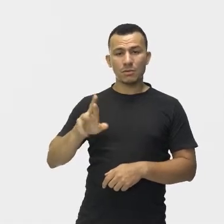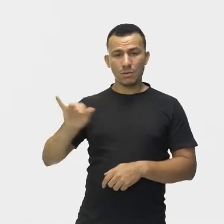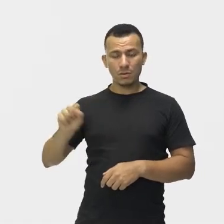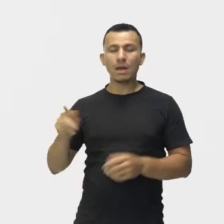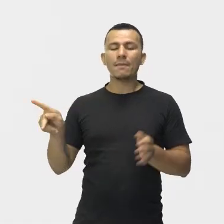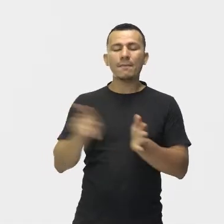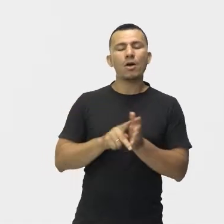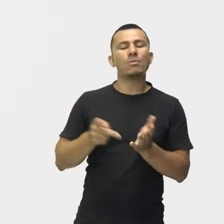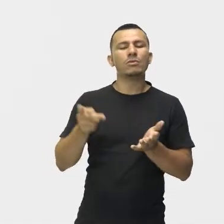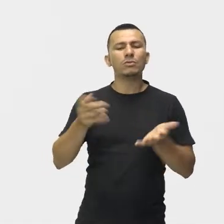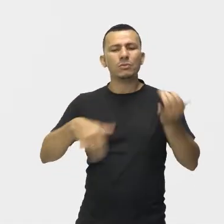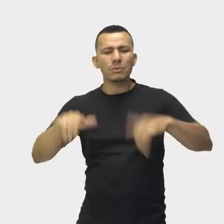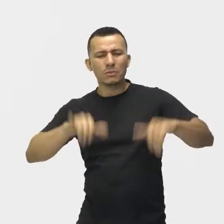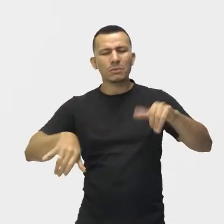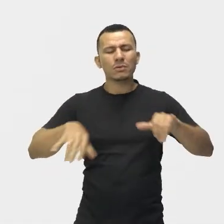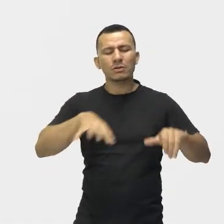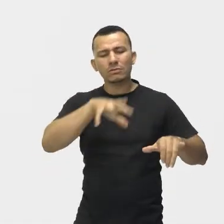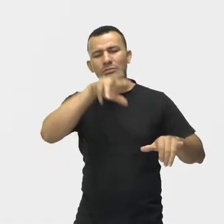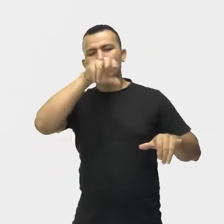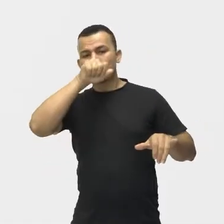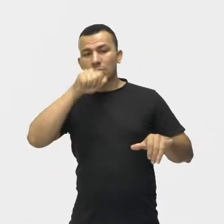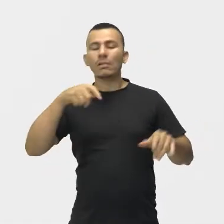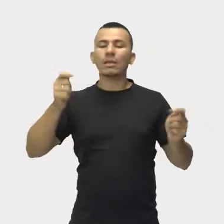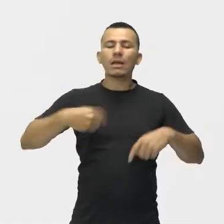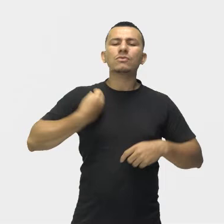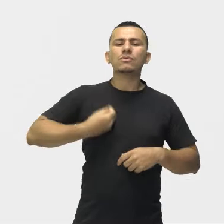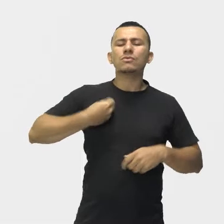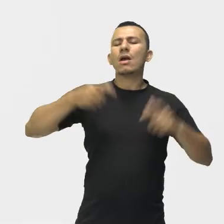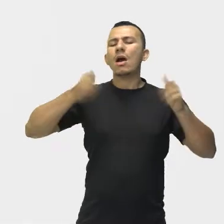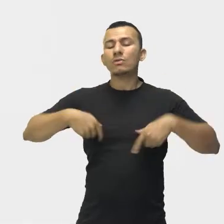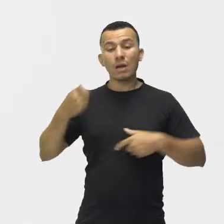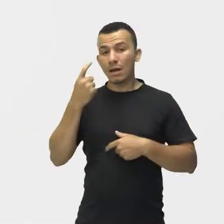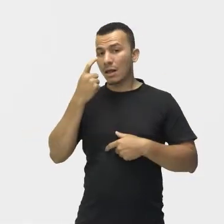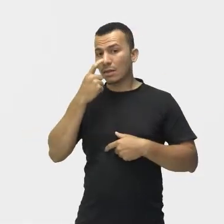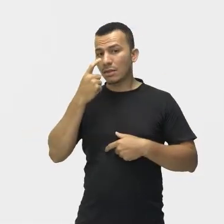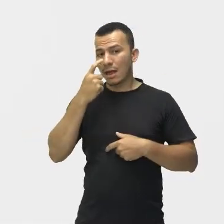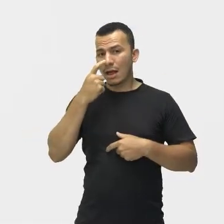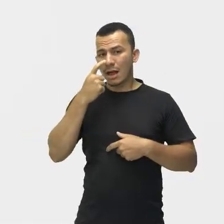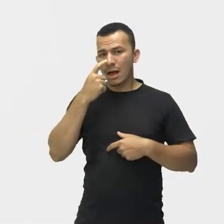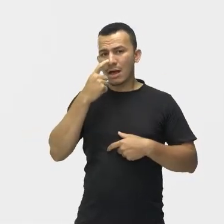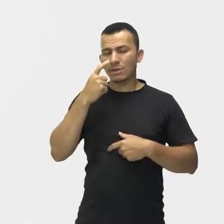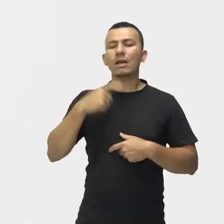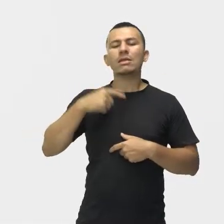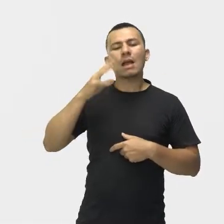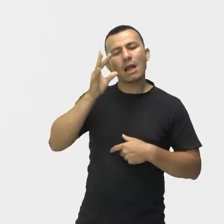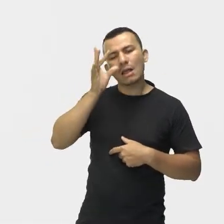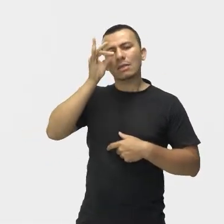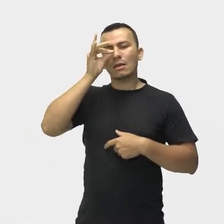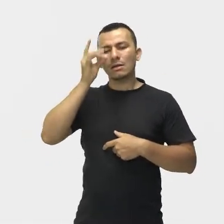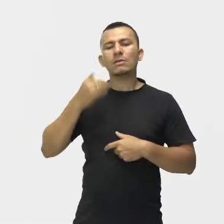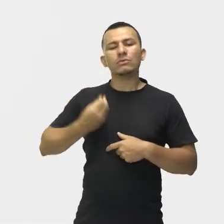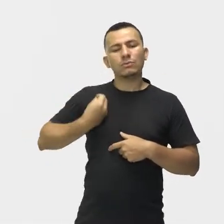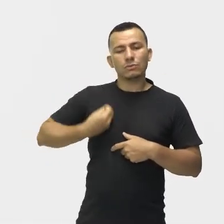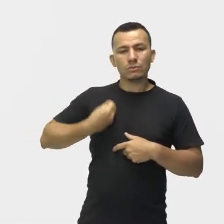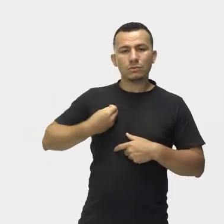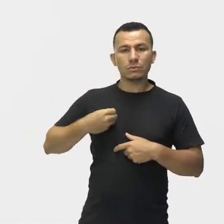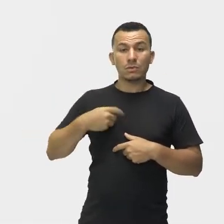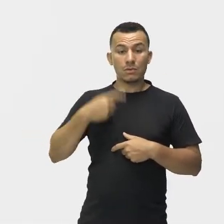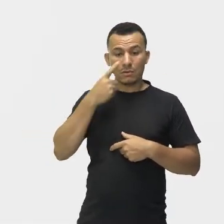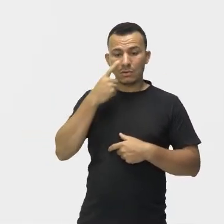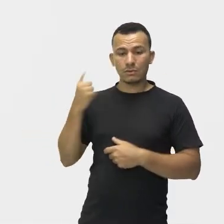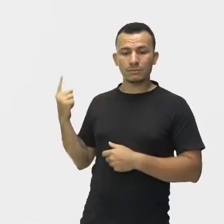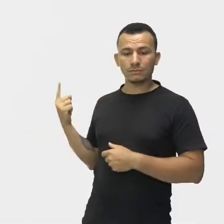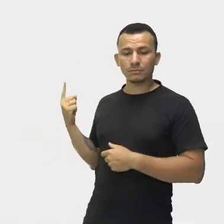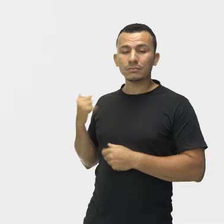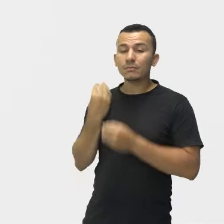Químicos, e eles estão presentes, como a gente pôde observar, no teto das cavidades nasais. Então aqui na imagem nós temos o nosso nariz, né?